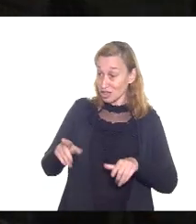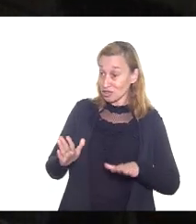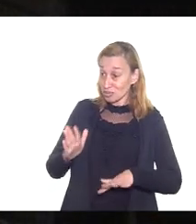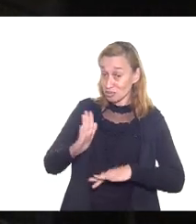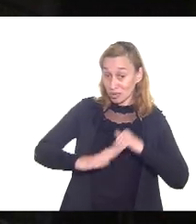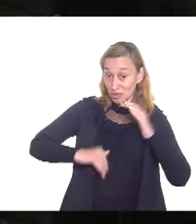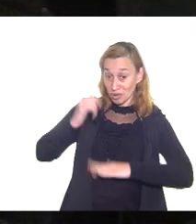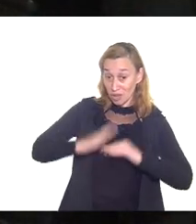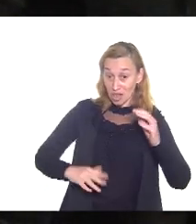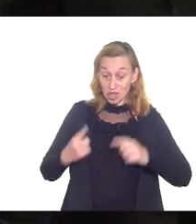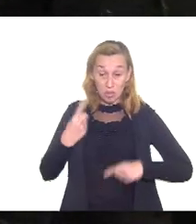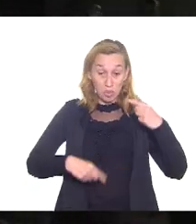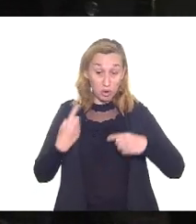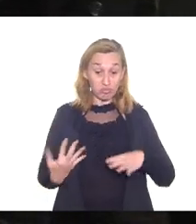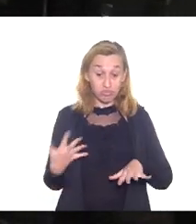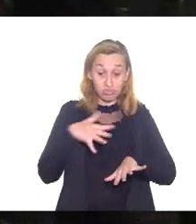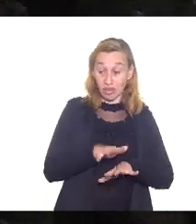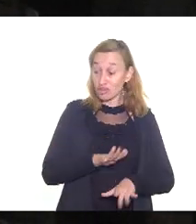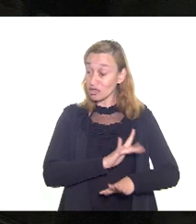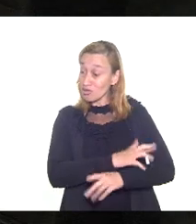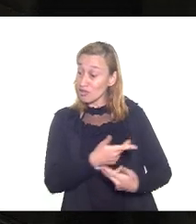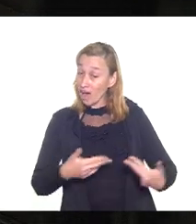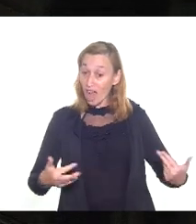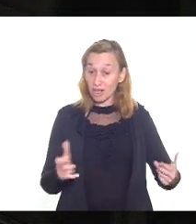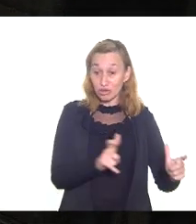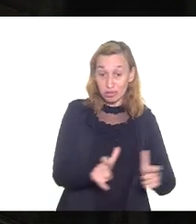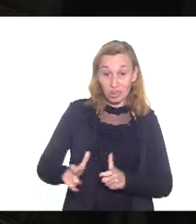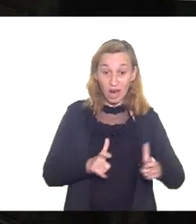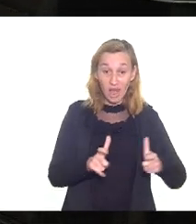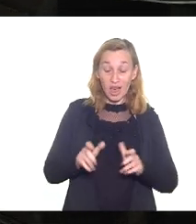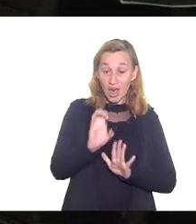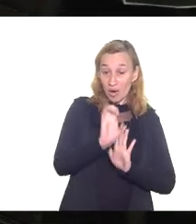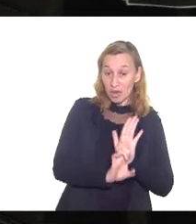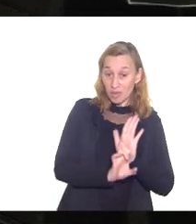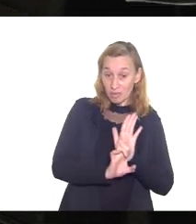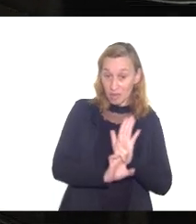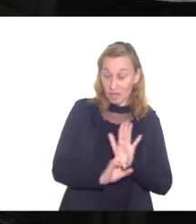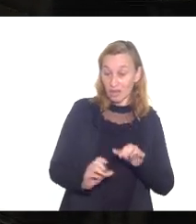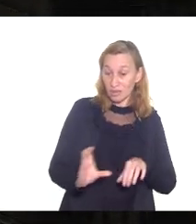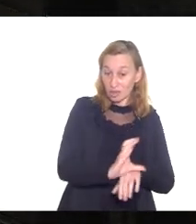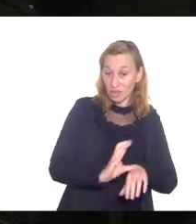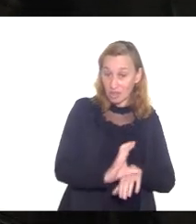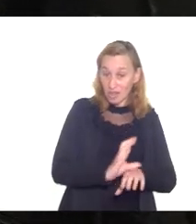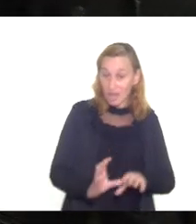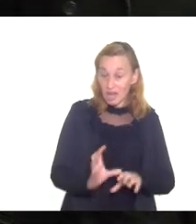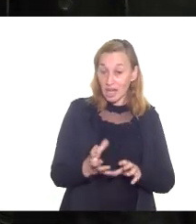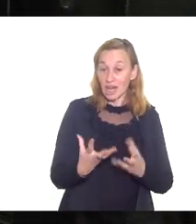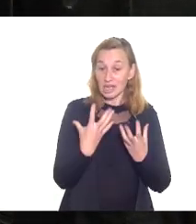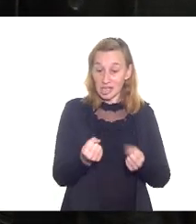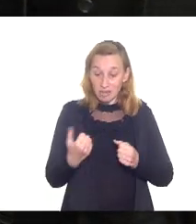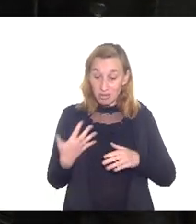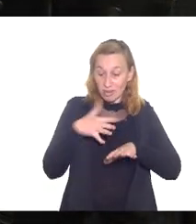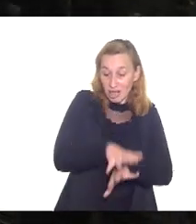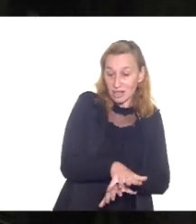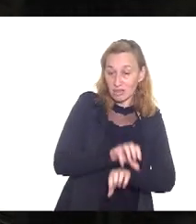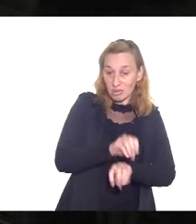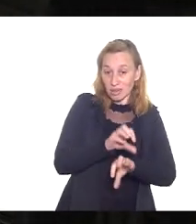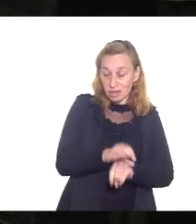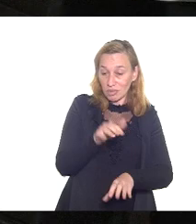inclusão nos diferentes lugares. Essa é uma emenda constitucional que é a favor da educação inclusiva e a gente apoia, voto